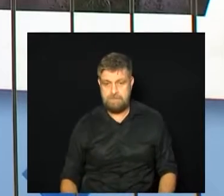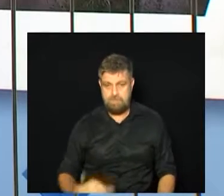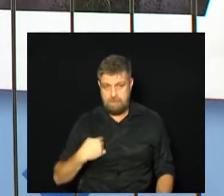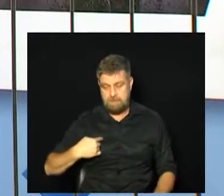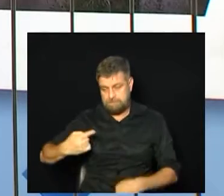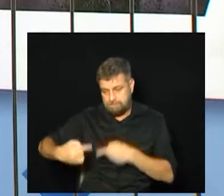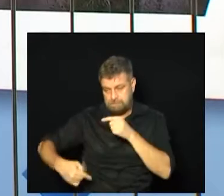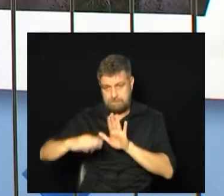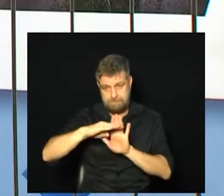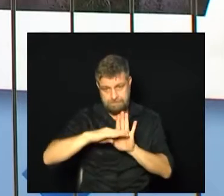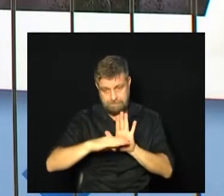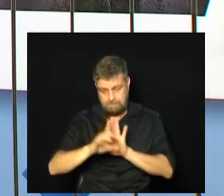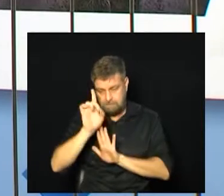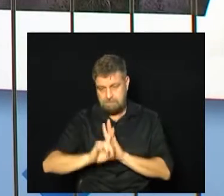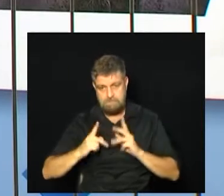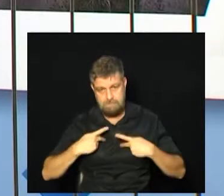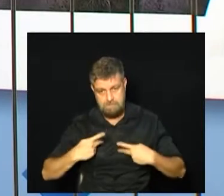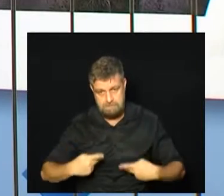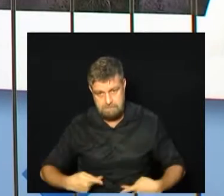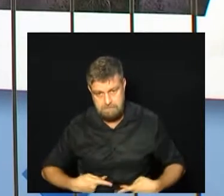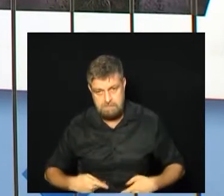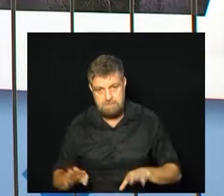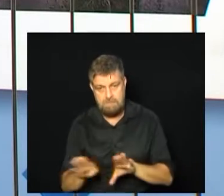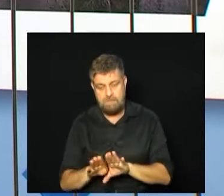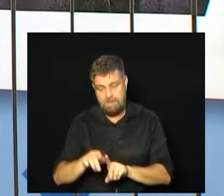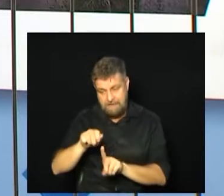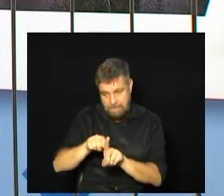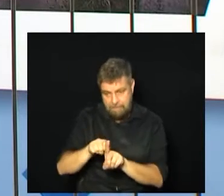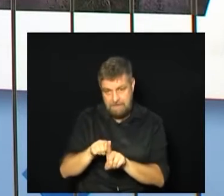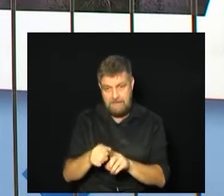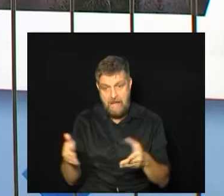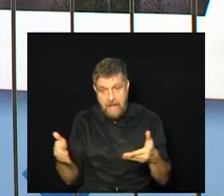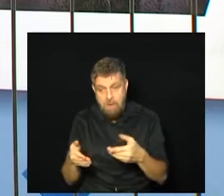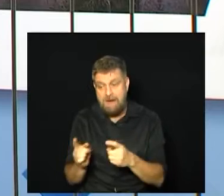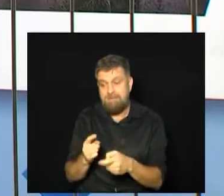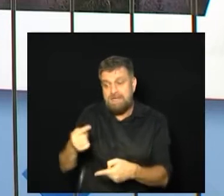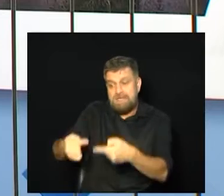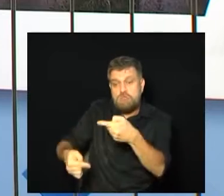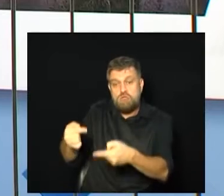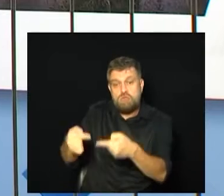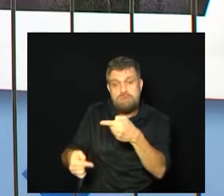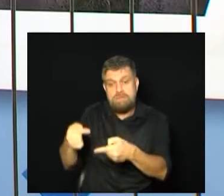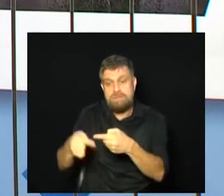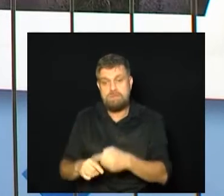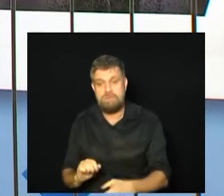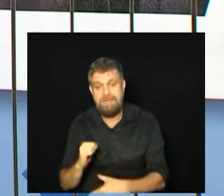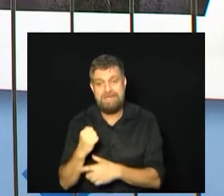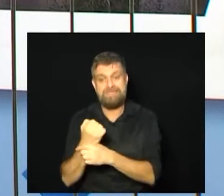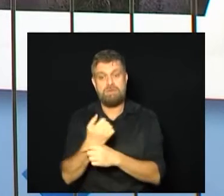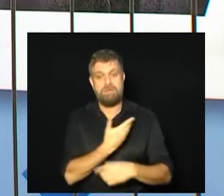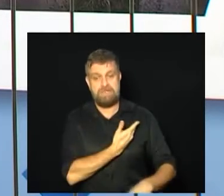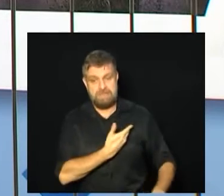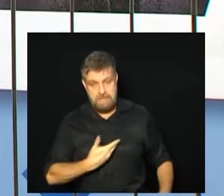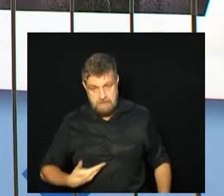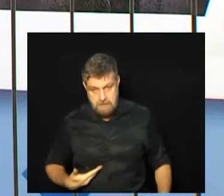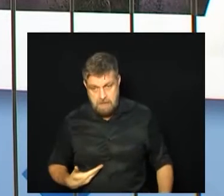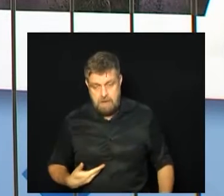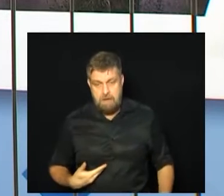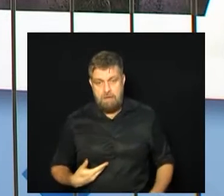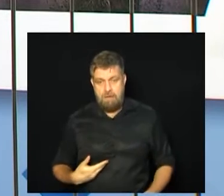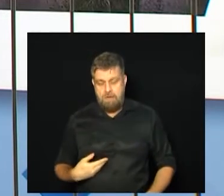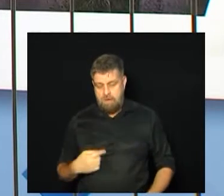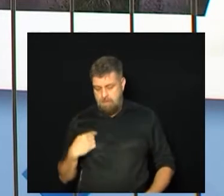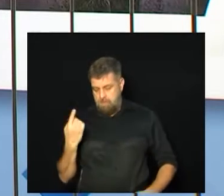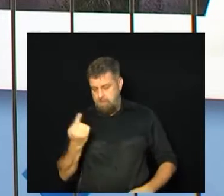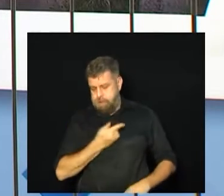discutindo o Plano Municipal de Direitos Humanos. A gente, inclusive, esse mês vai fazer uma discussão sobre segurança pública, né, que é onde a